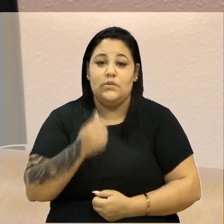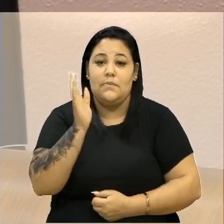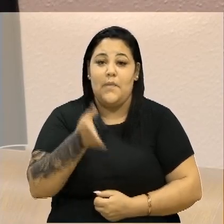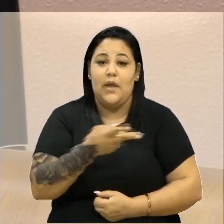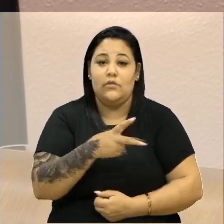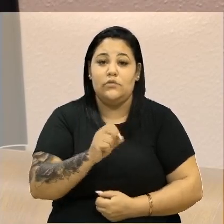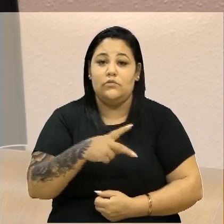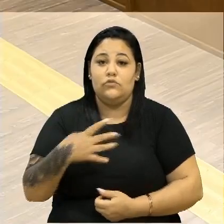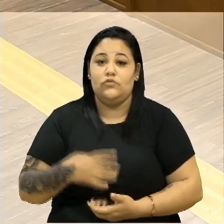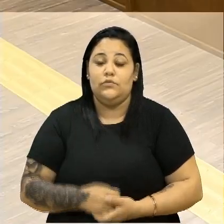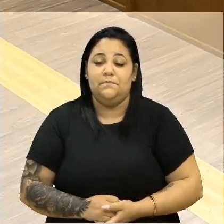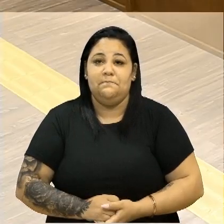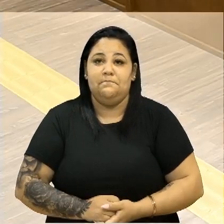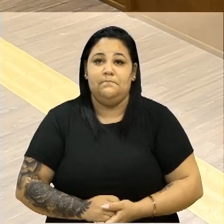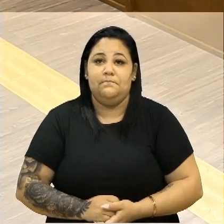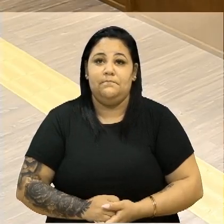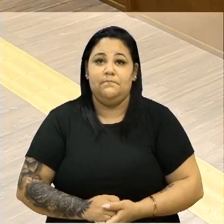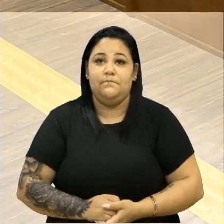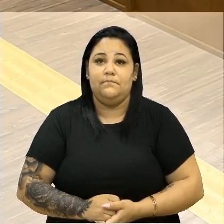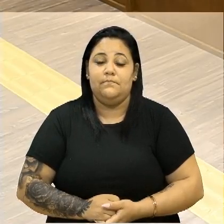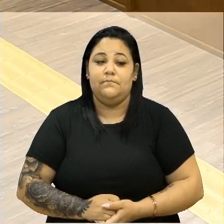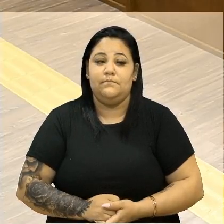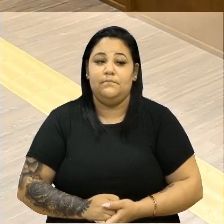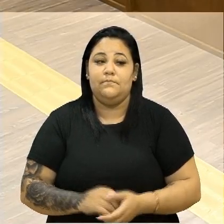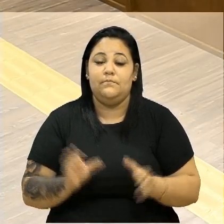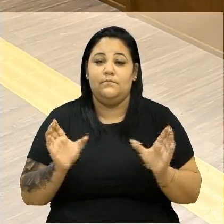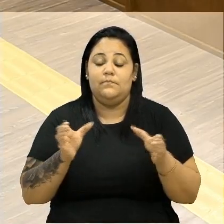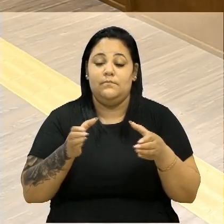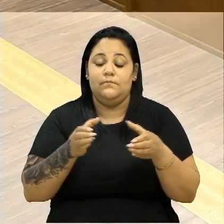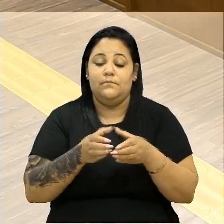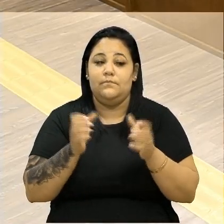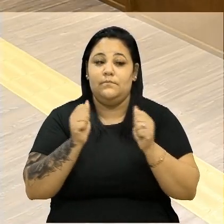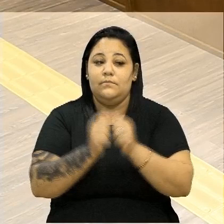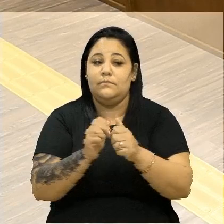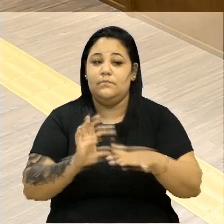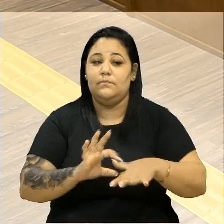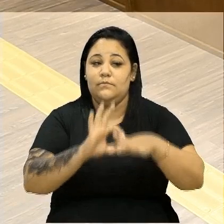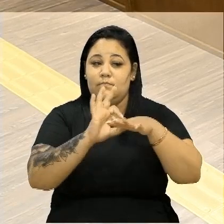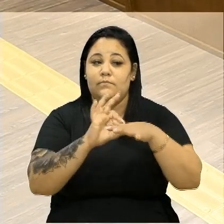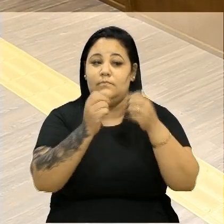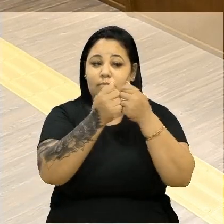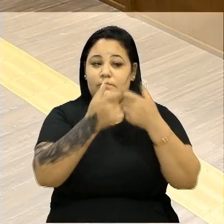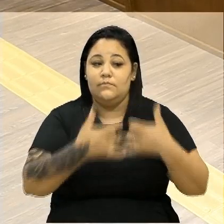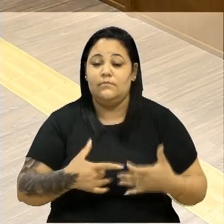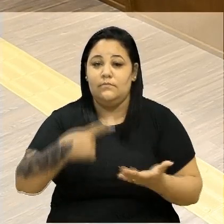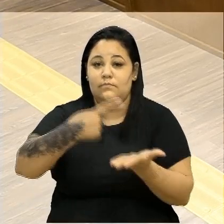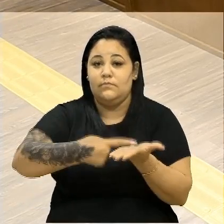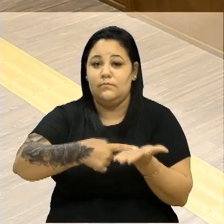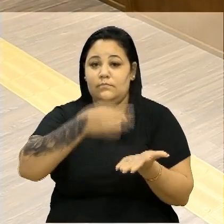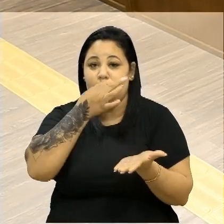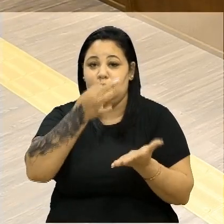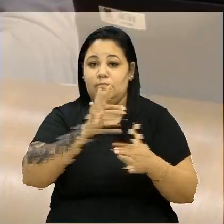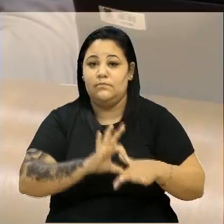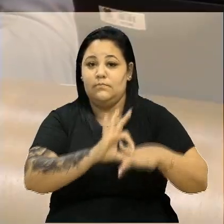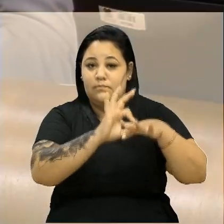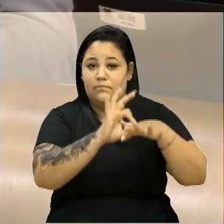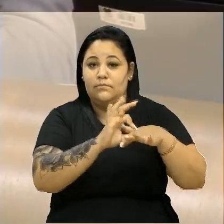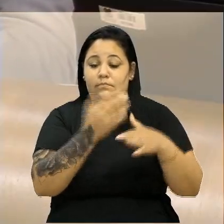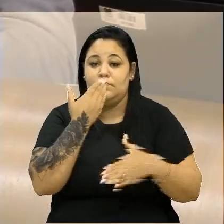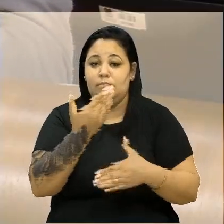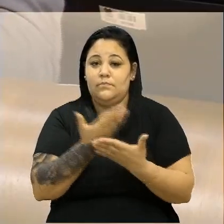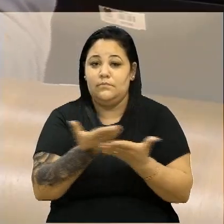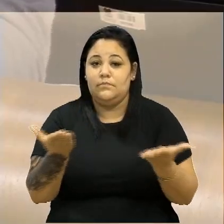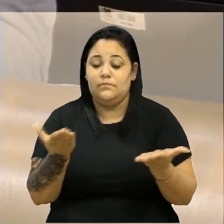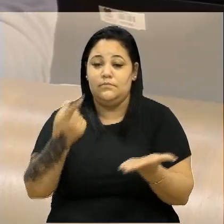811/2024. A bancada do PSDB, por meio de seu líder, que o abaixo subscreve, com a anuência da maioria dos demais líderes de bancada, solicita espaço